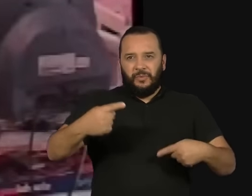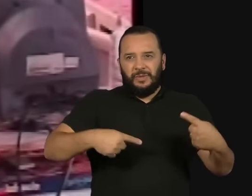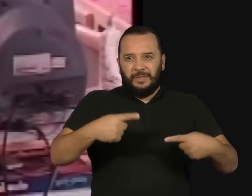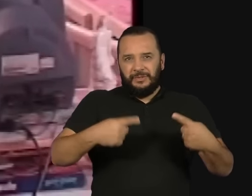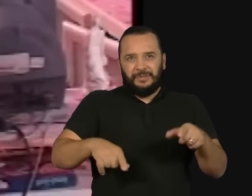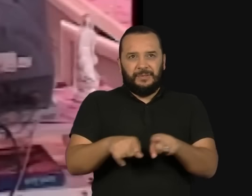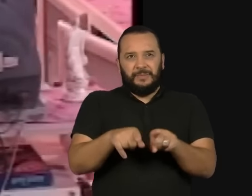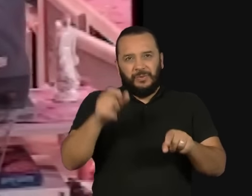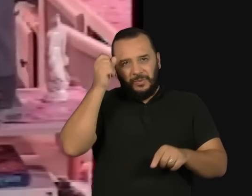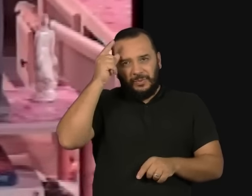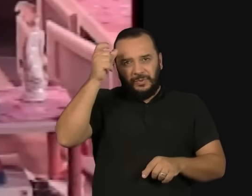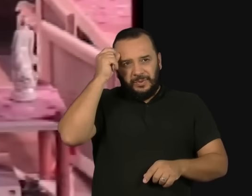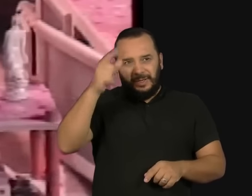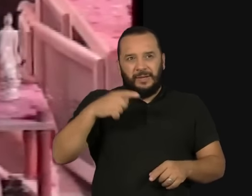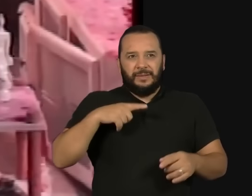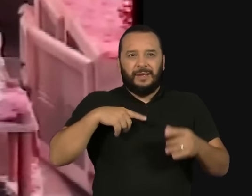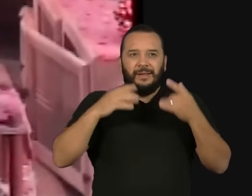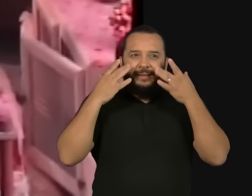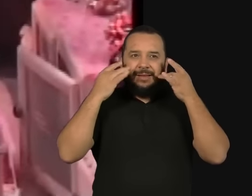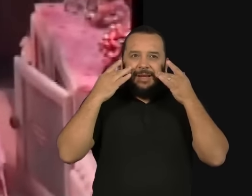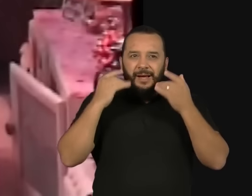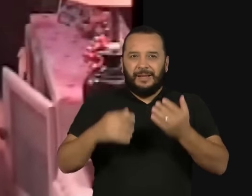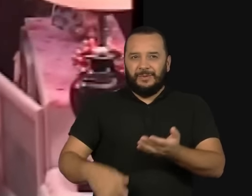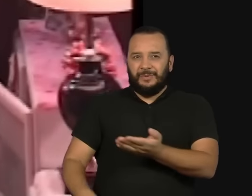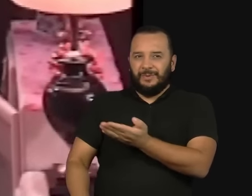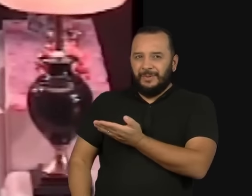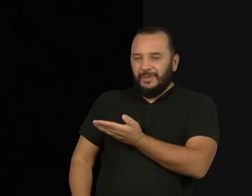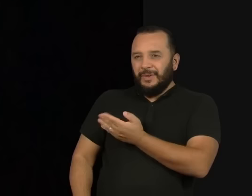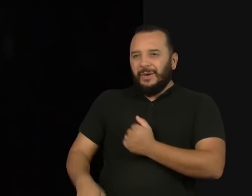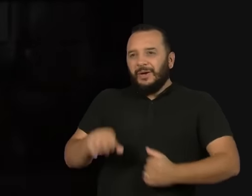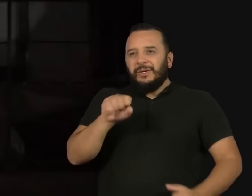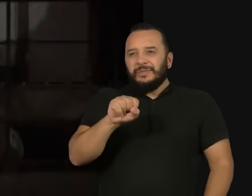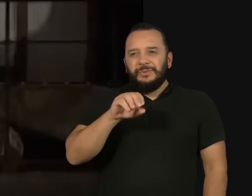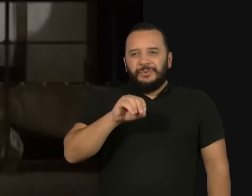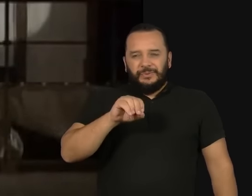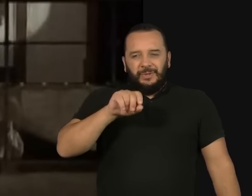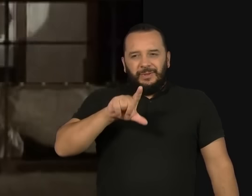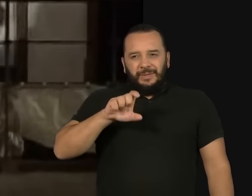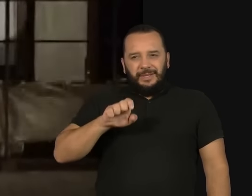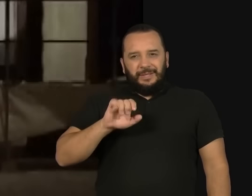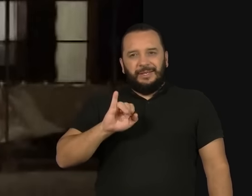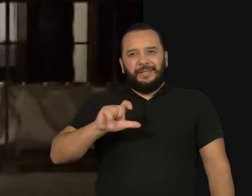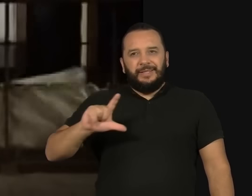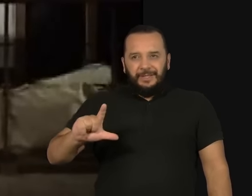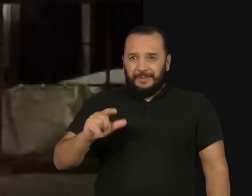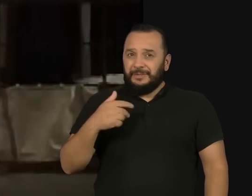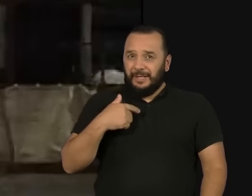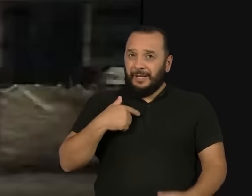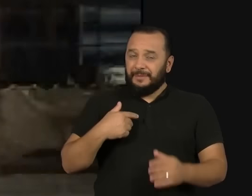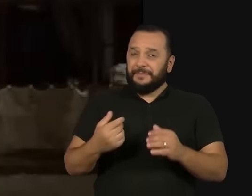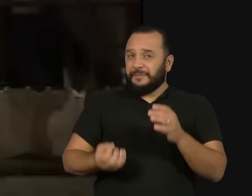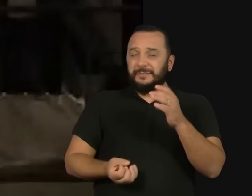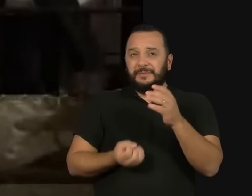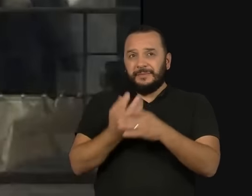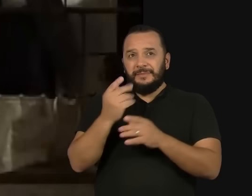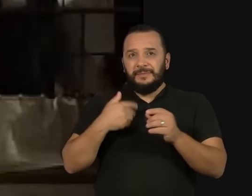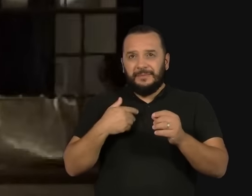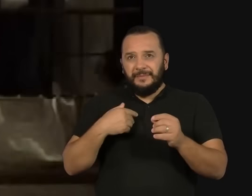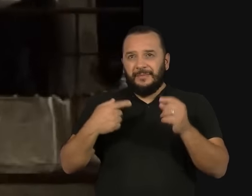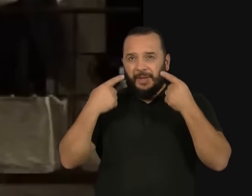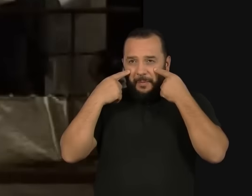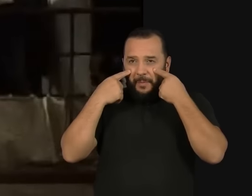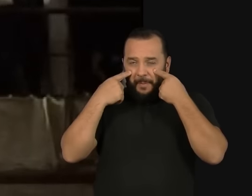o Théâtre du Soleil foi criado, com foco na busca por uma forma de expressão que rompesse os